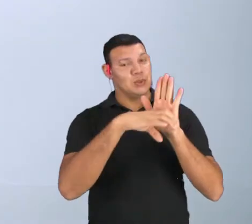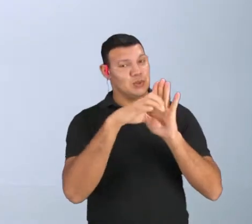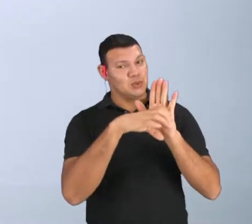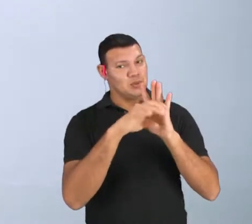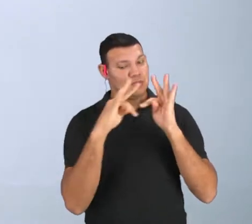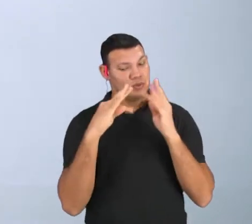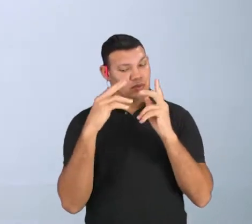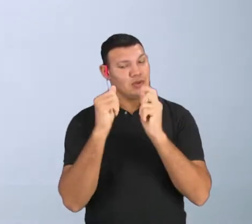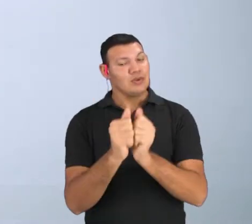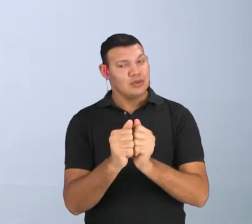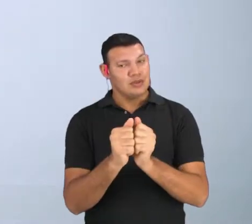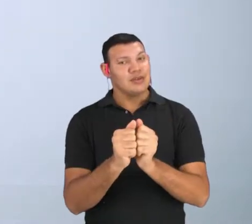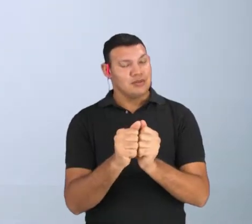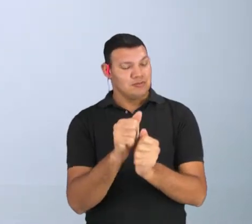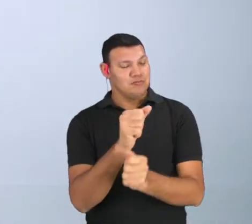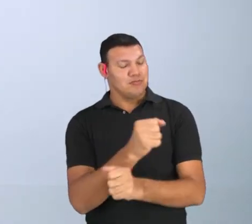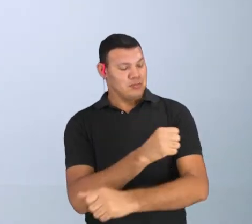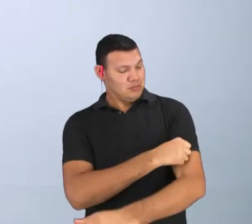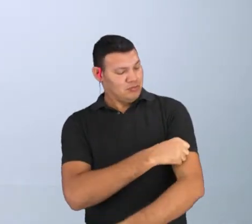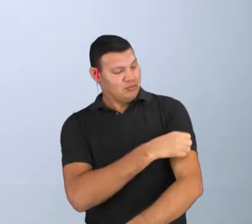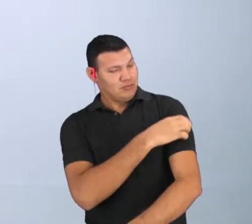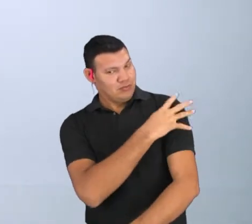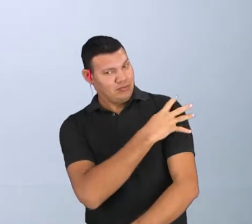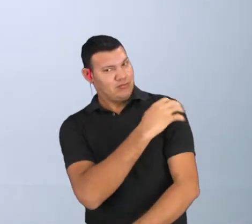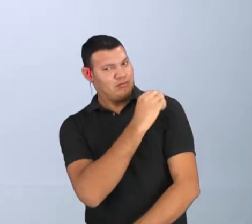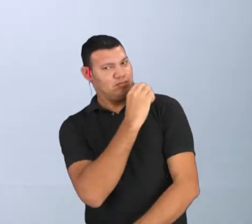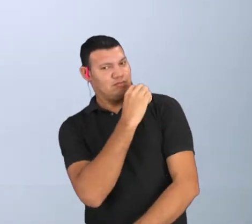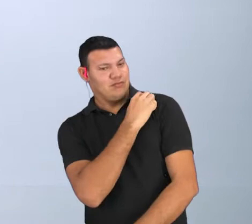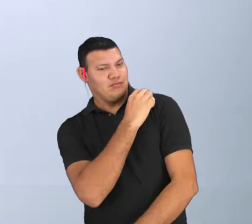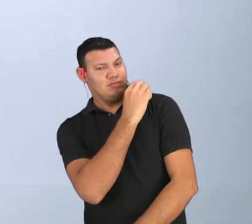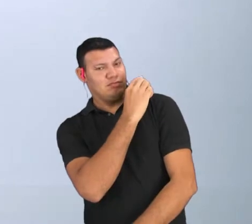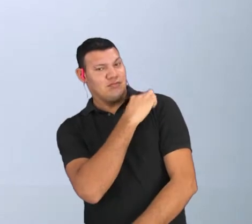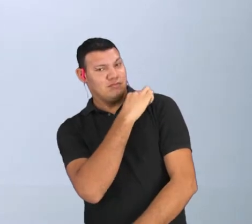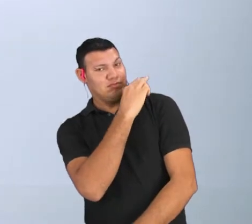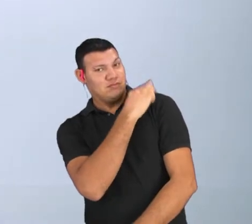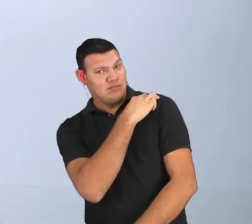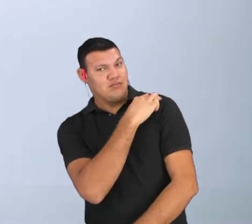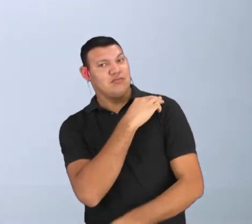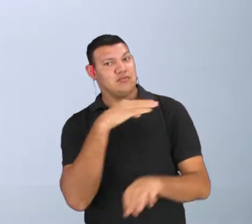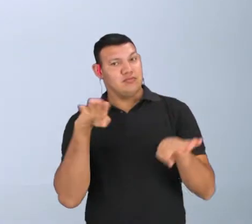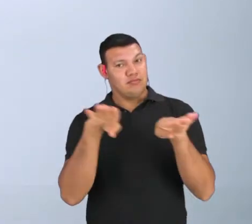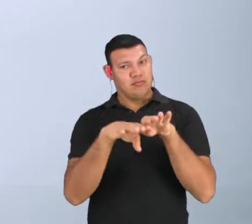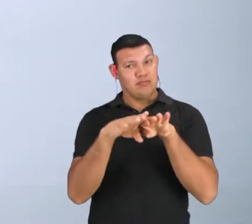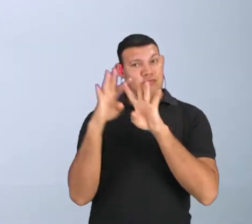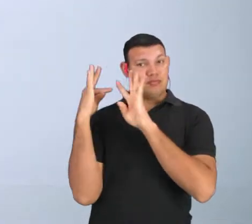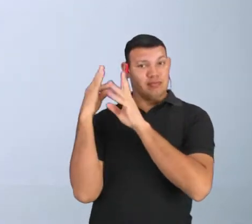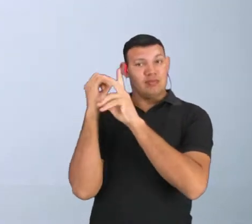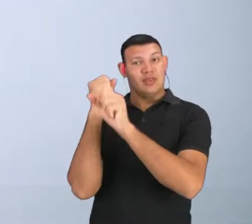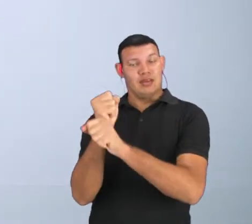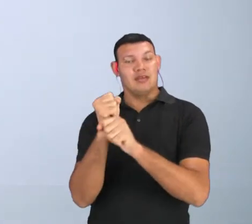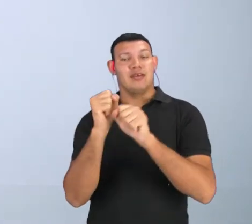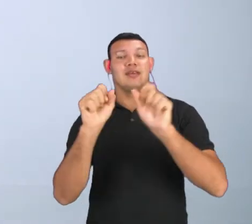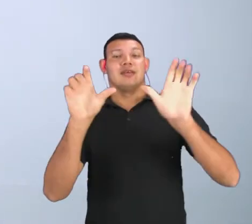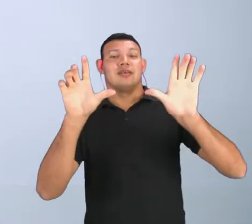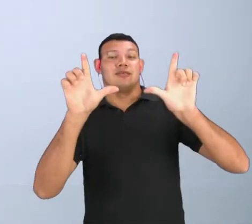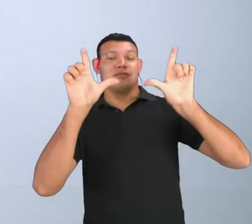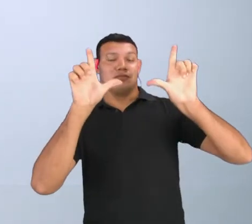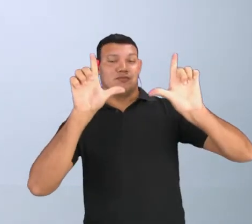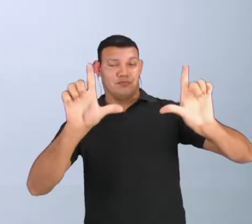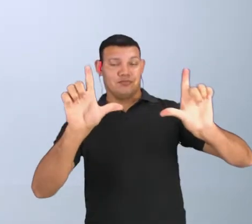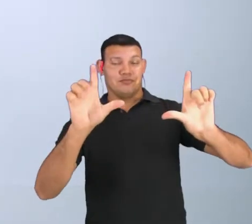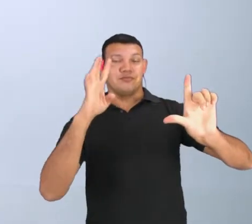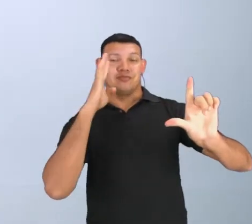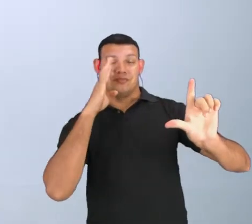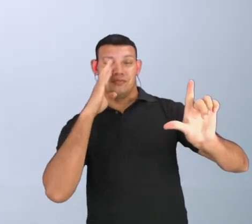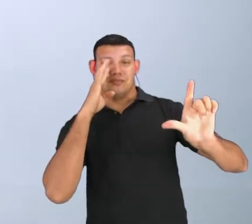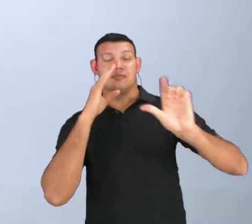ano, no caso, de todas as disciplinas, e também revisarem os conteúdos que vocês assistem pela TV, tá bom? Nessa